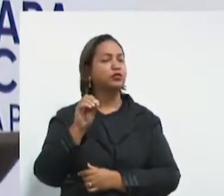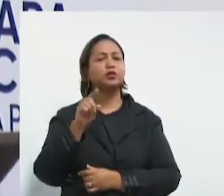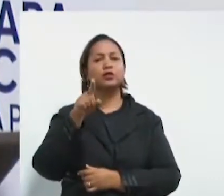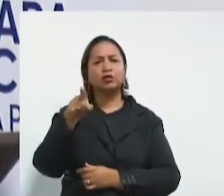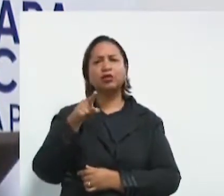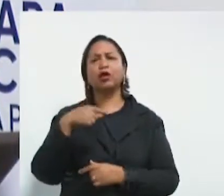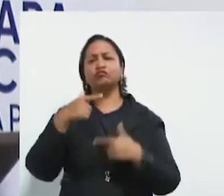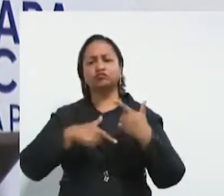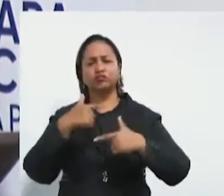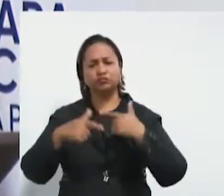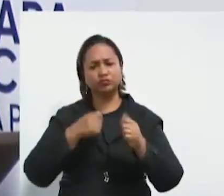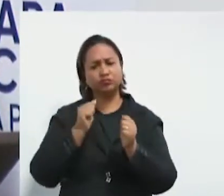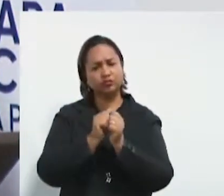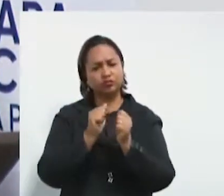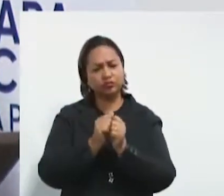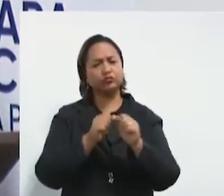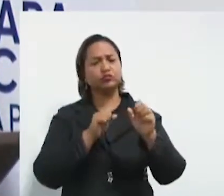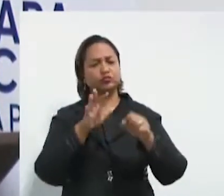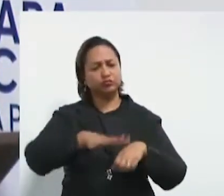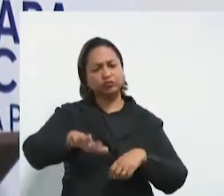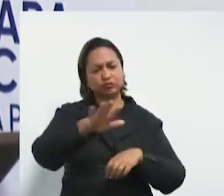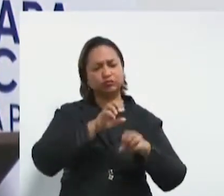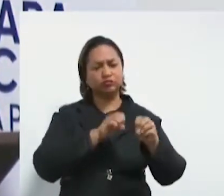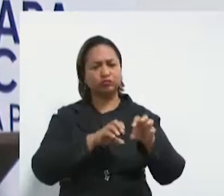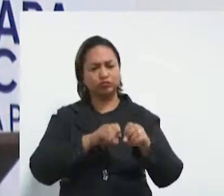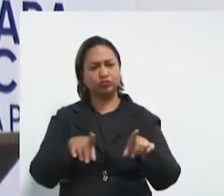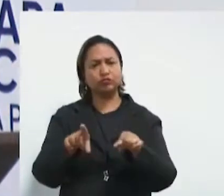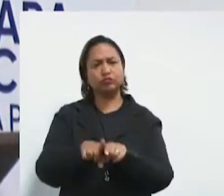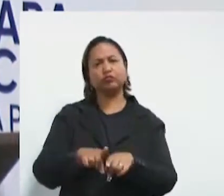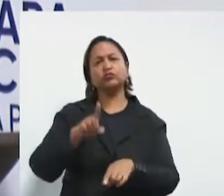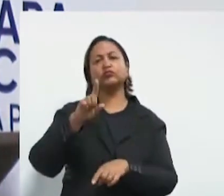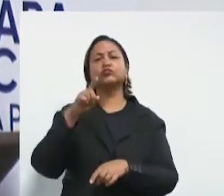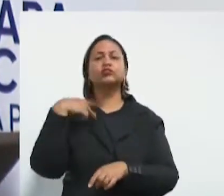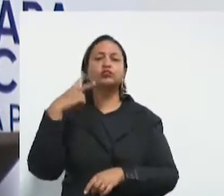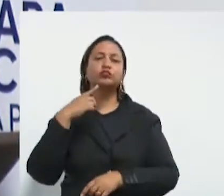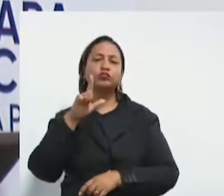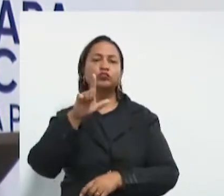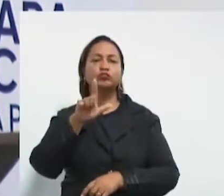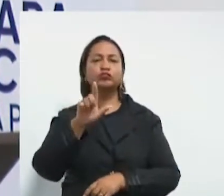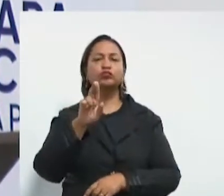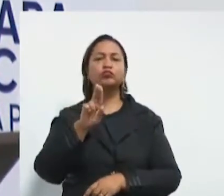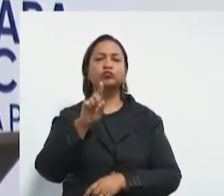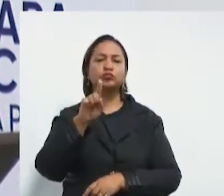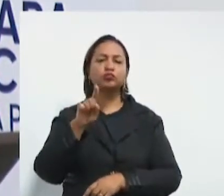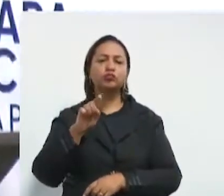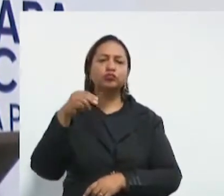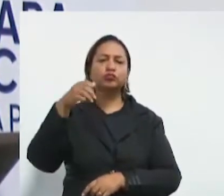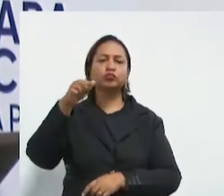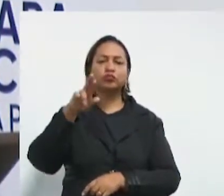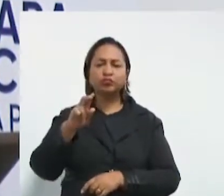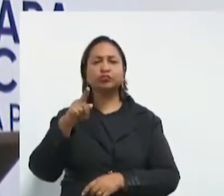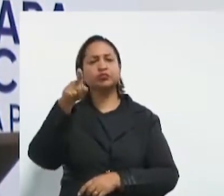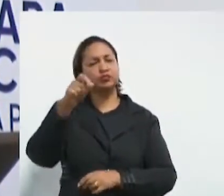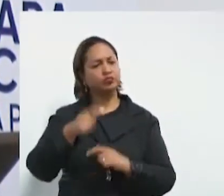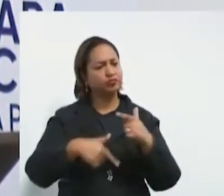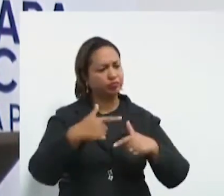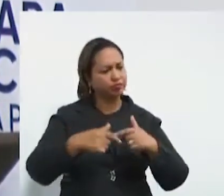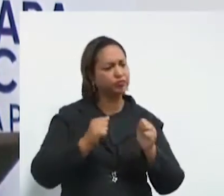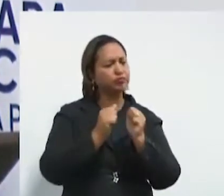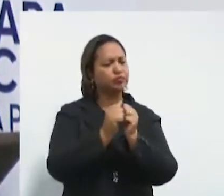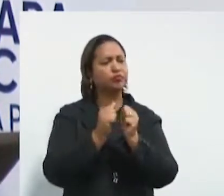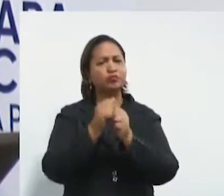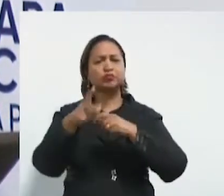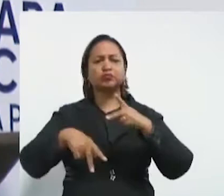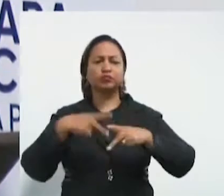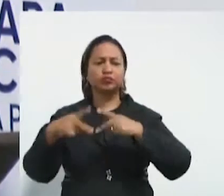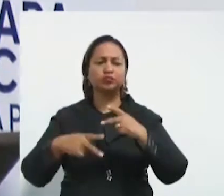da educação junto com o vereador osmar que trabalha realmente pra poder atender à demanda da população